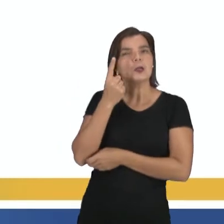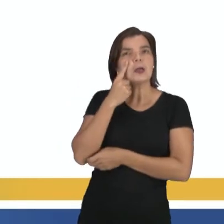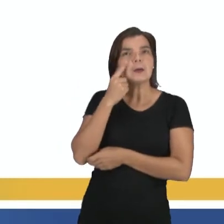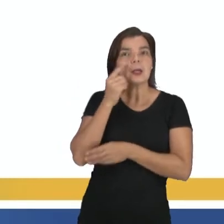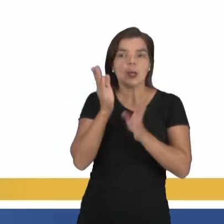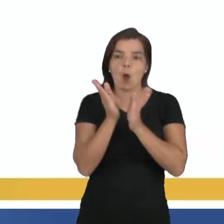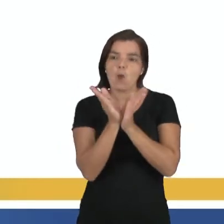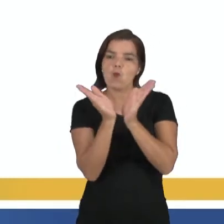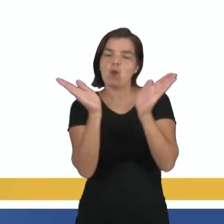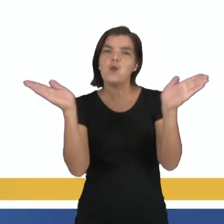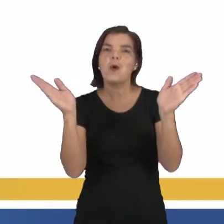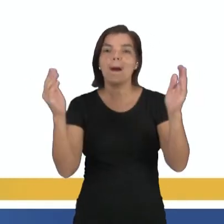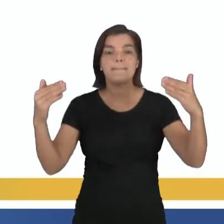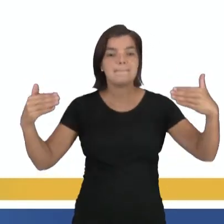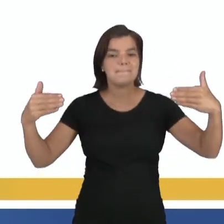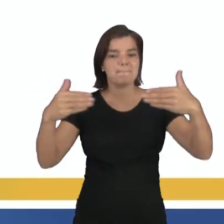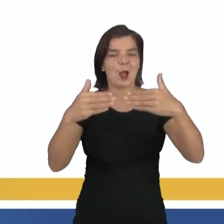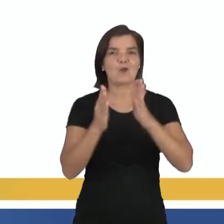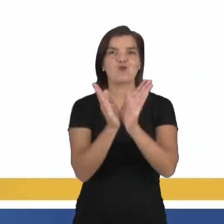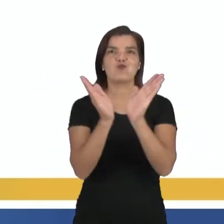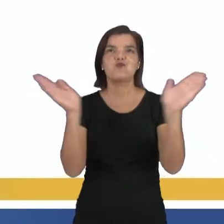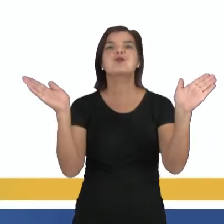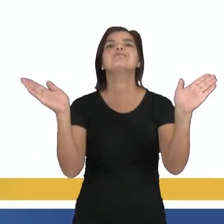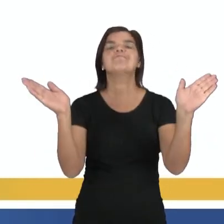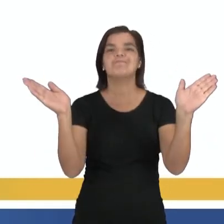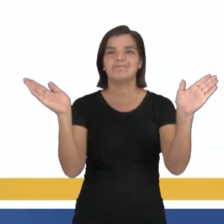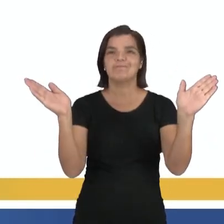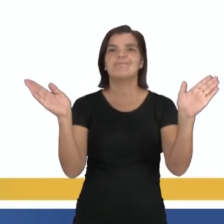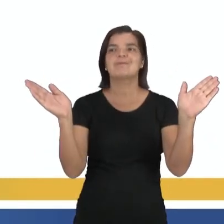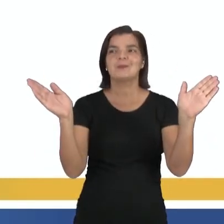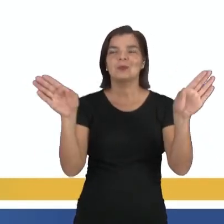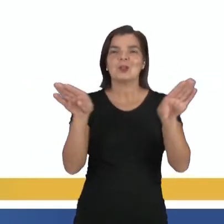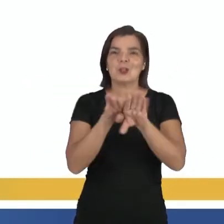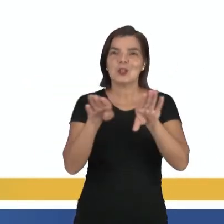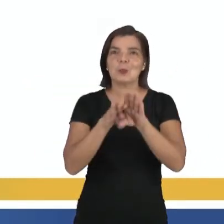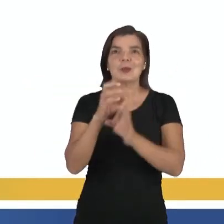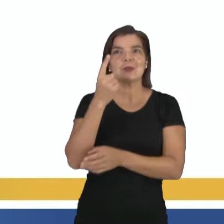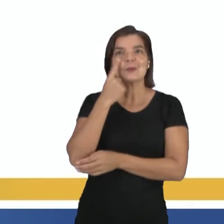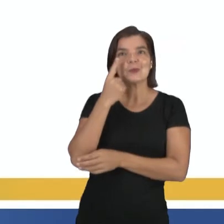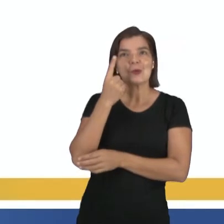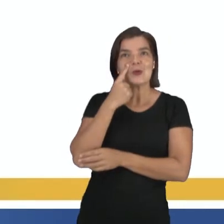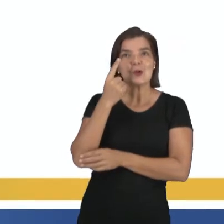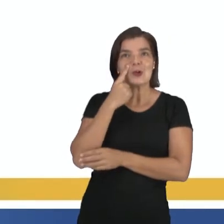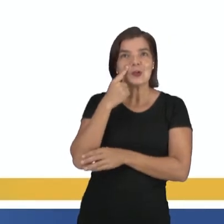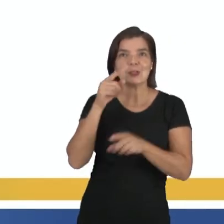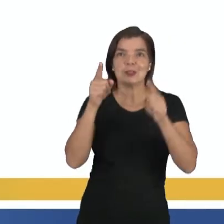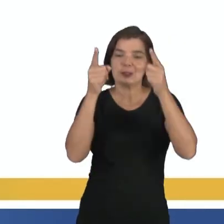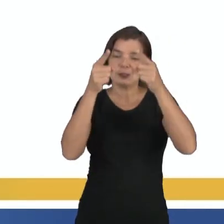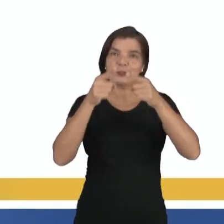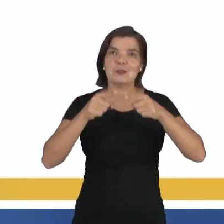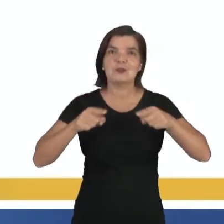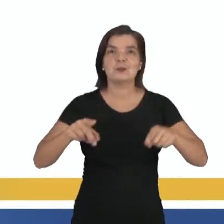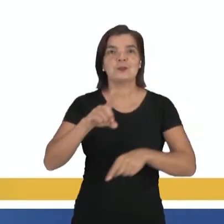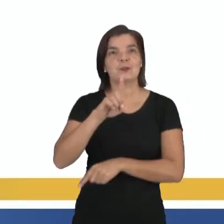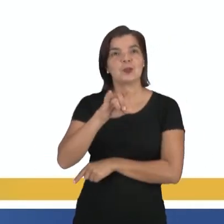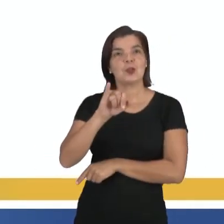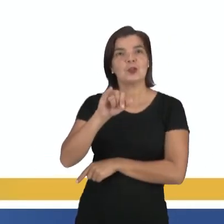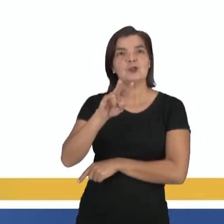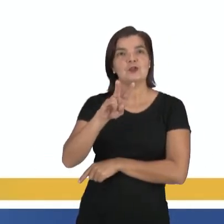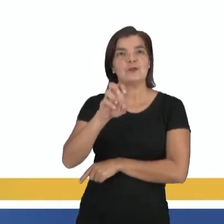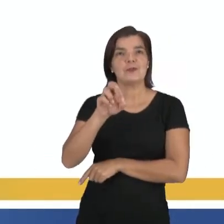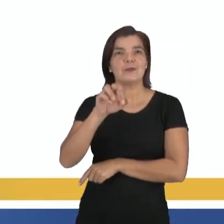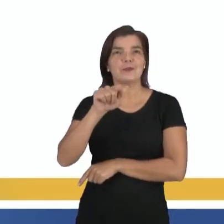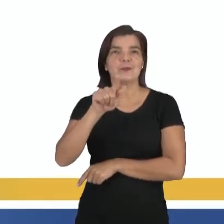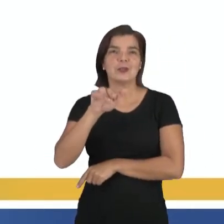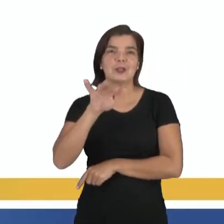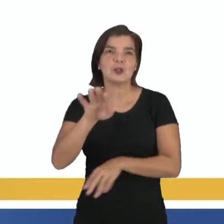que as setas paralelas, quando bate nela, ela é desviada para fora, a gente chama isso de divergir. E tu verifica